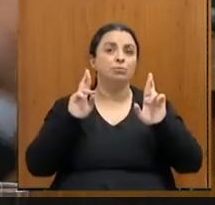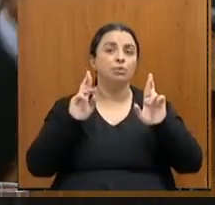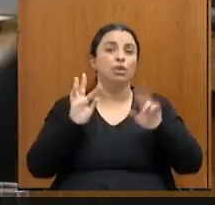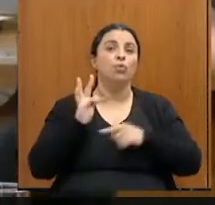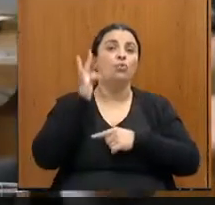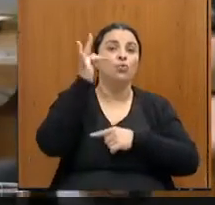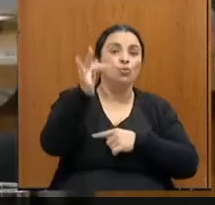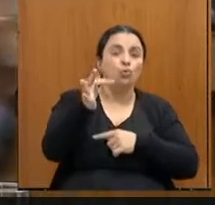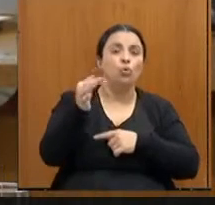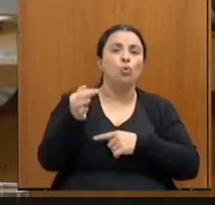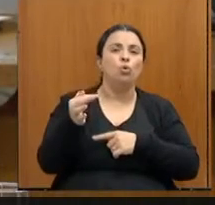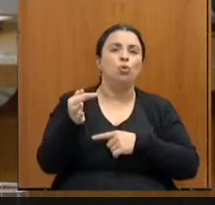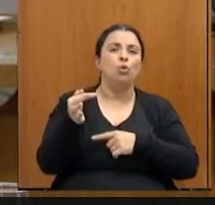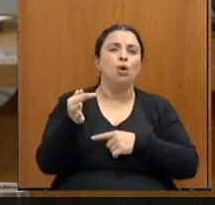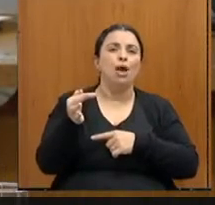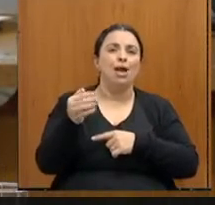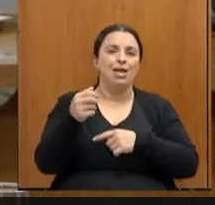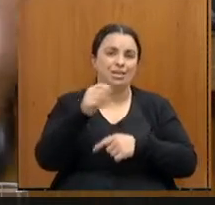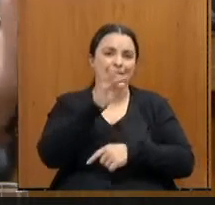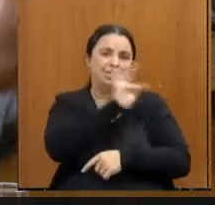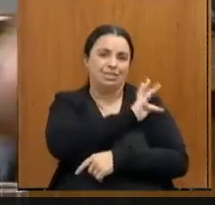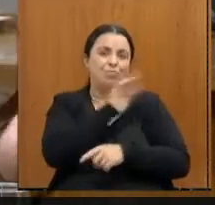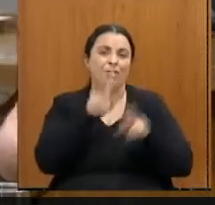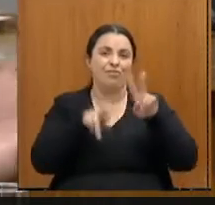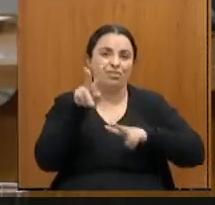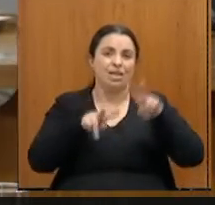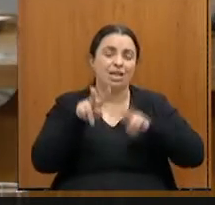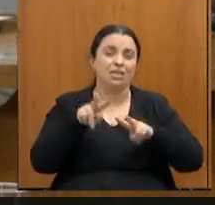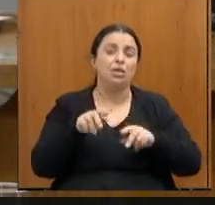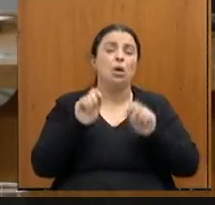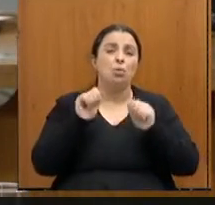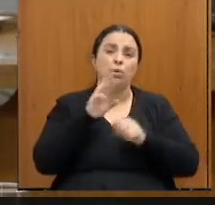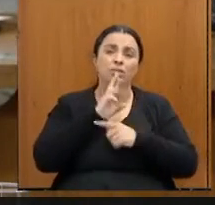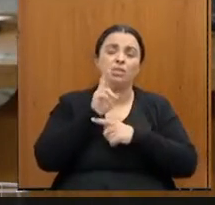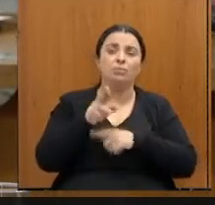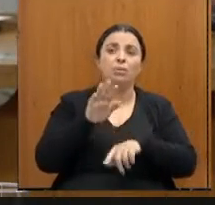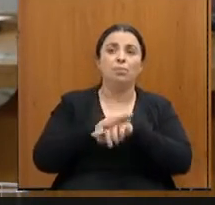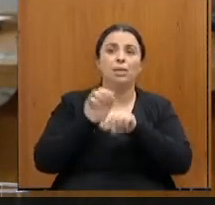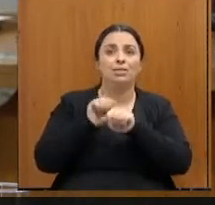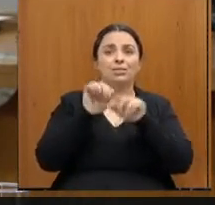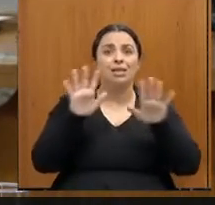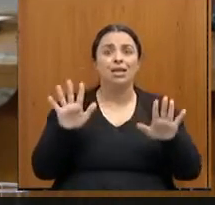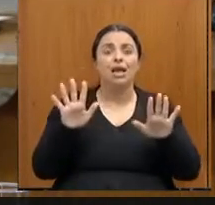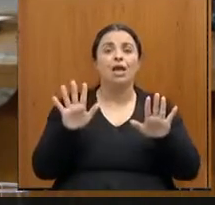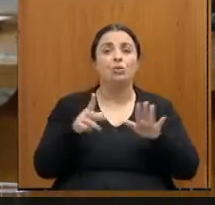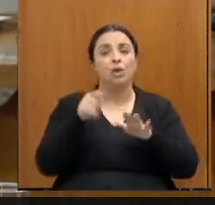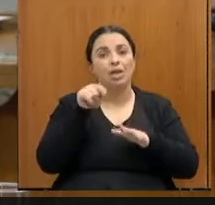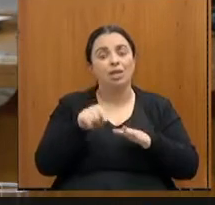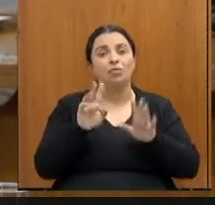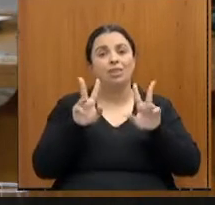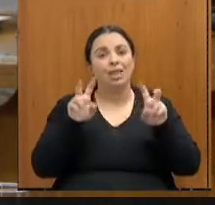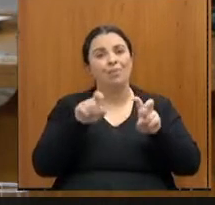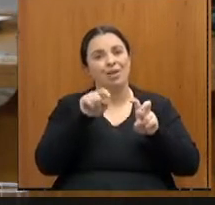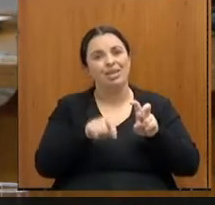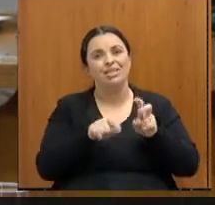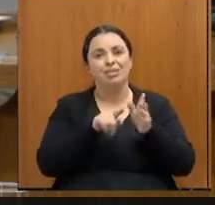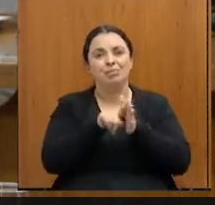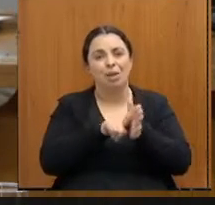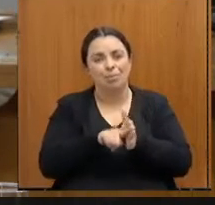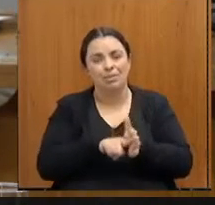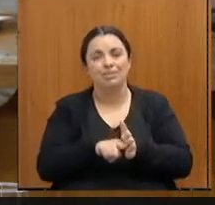dar uma informação melhor em relação a essa execução e que a gente possa caminhar sem perder o foco